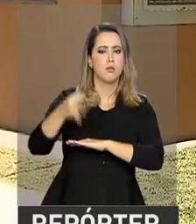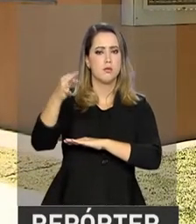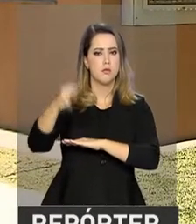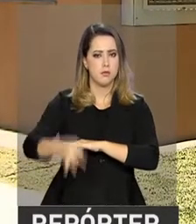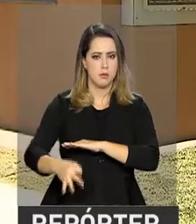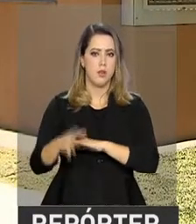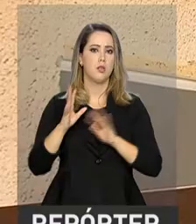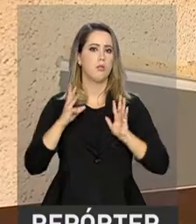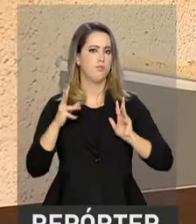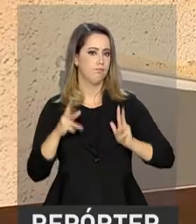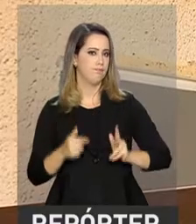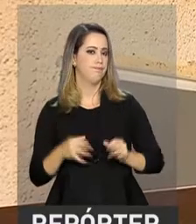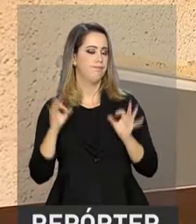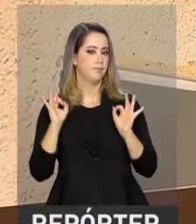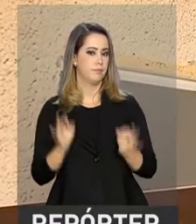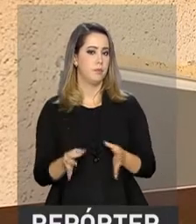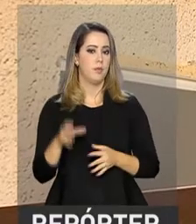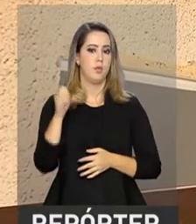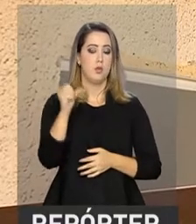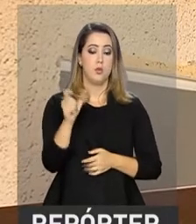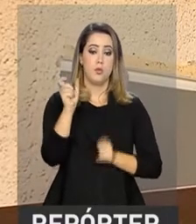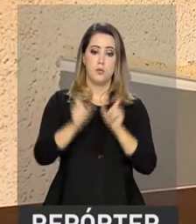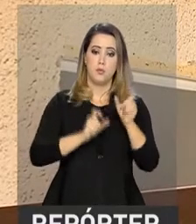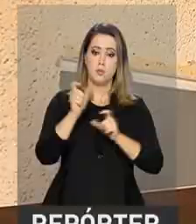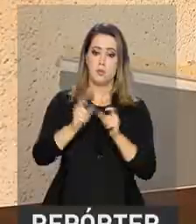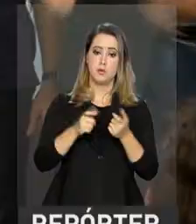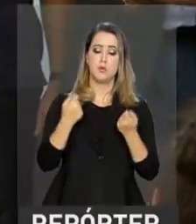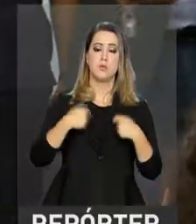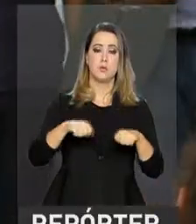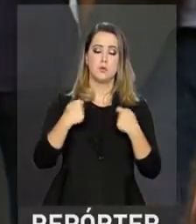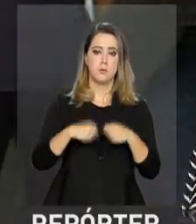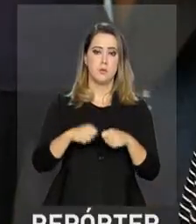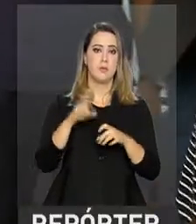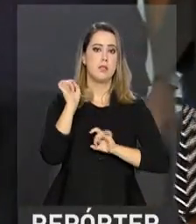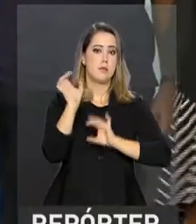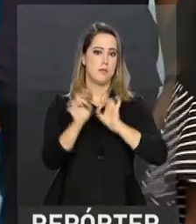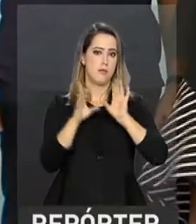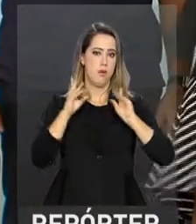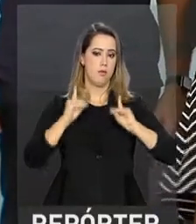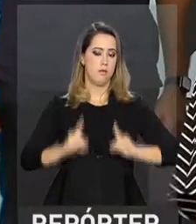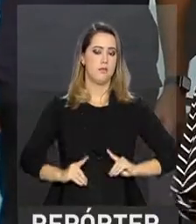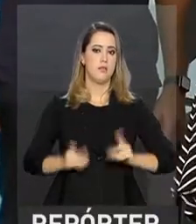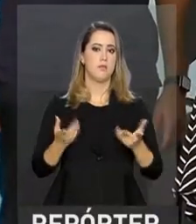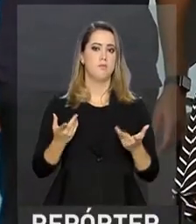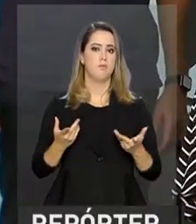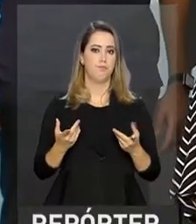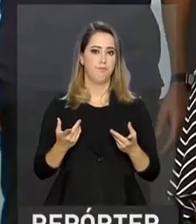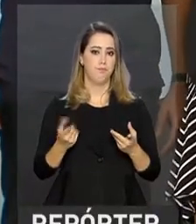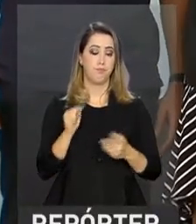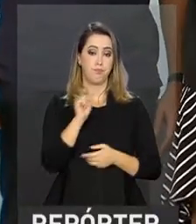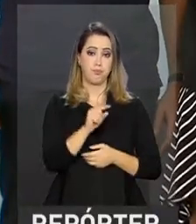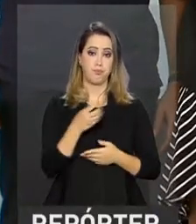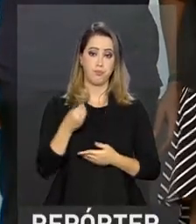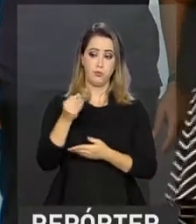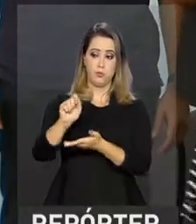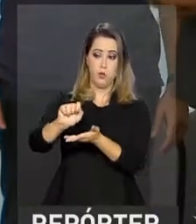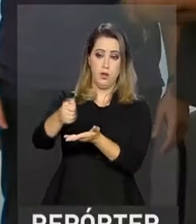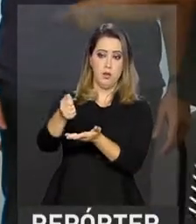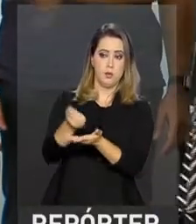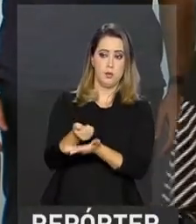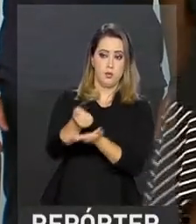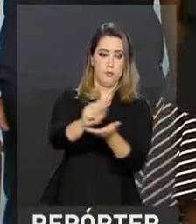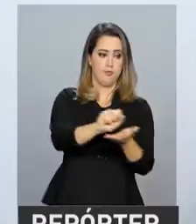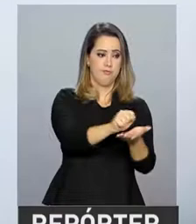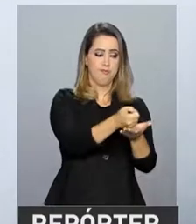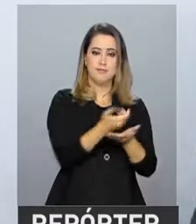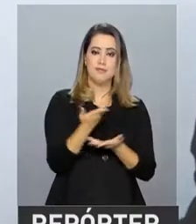tem 9 unidades adaptadas para pessoas com deficiência. Durante a entrega das chaves, o presidente da Caixa Econômica,